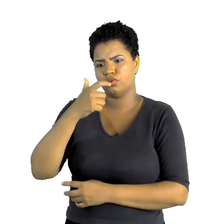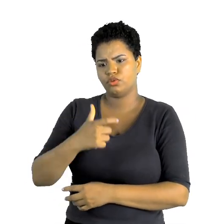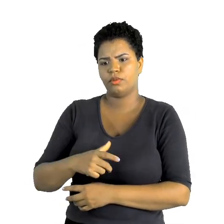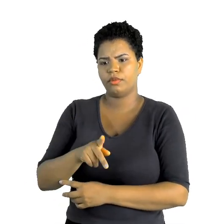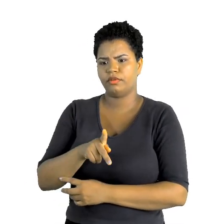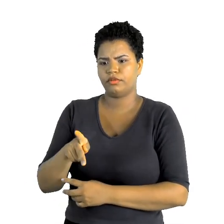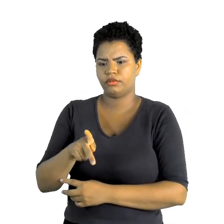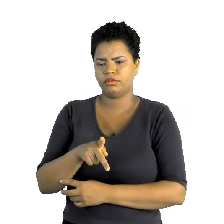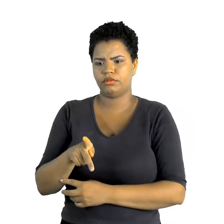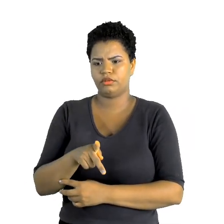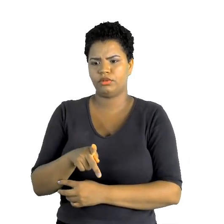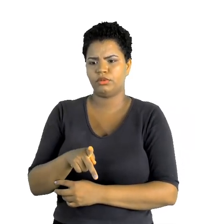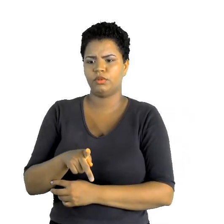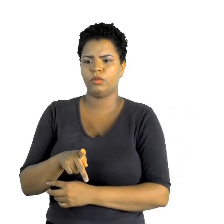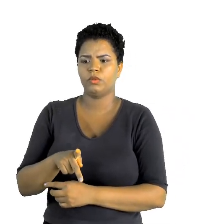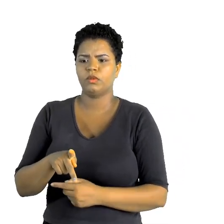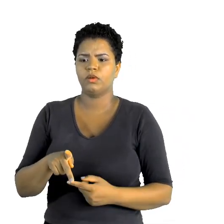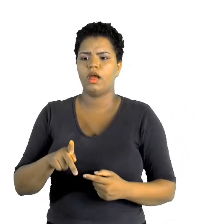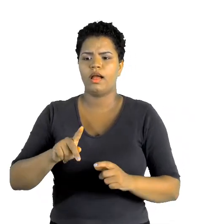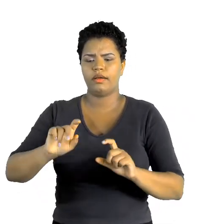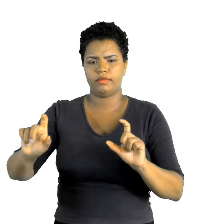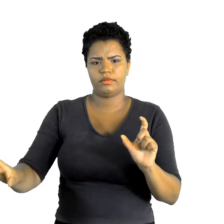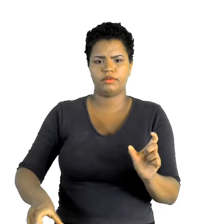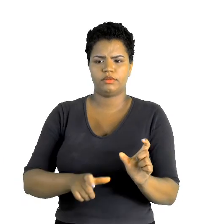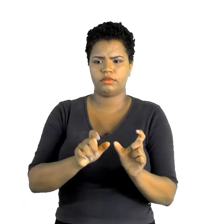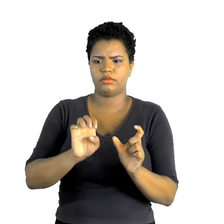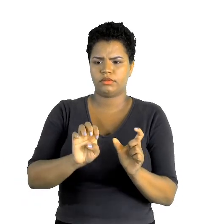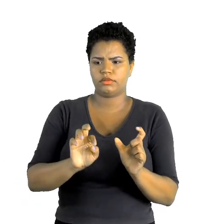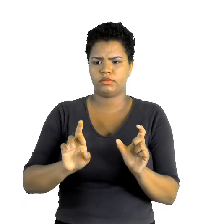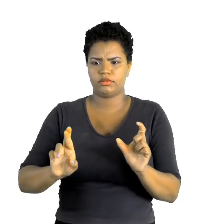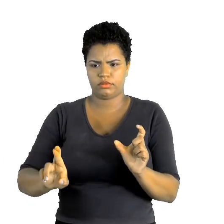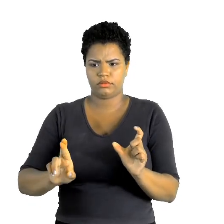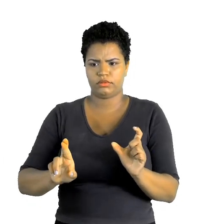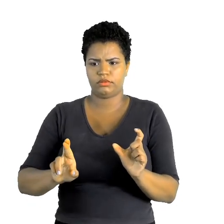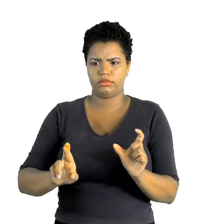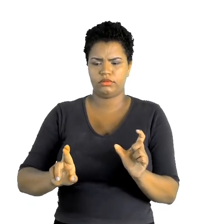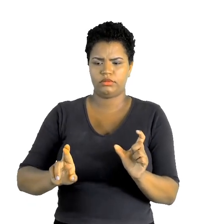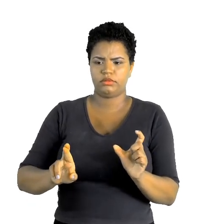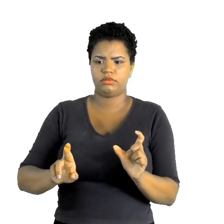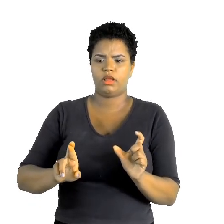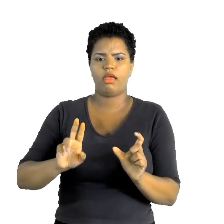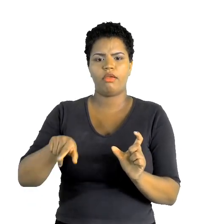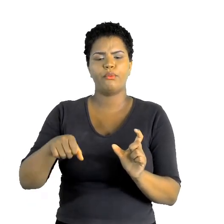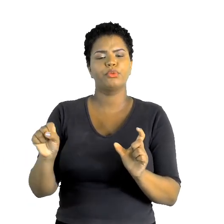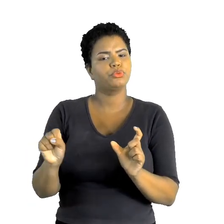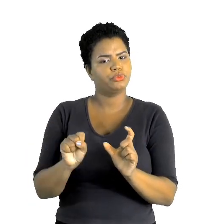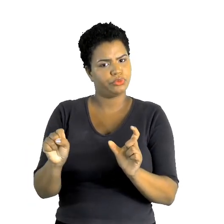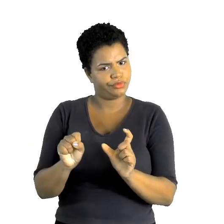professor. Então, acrescentar o E e o R ao final. Então, é um sufixo.